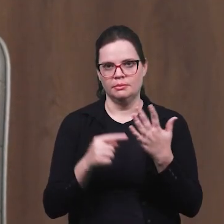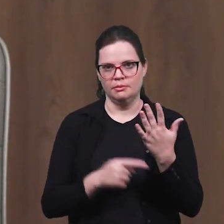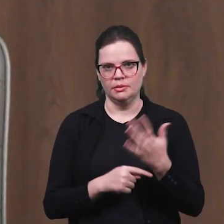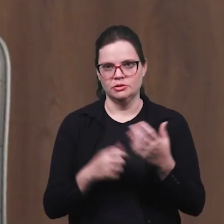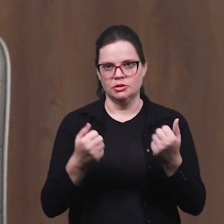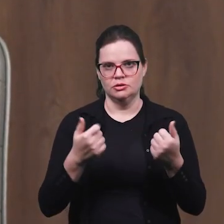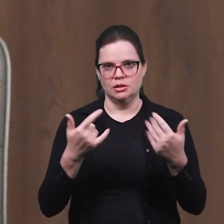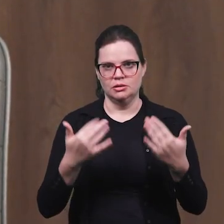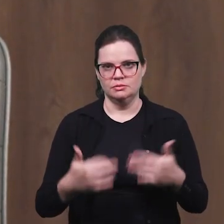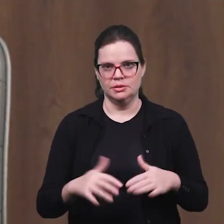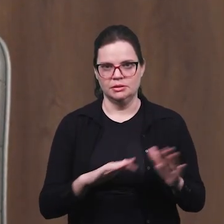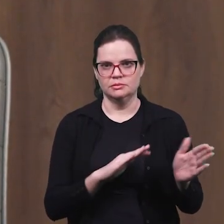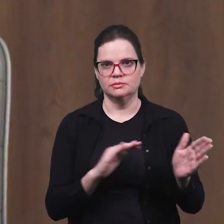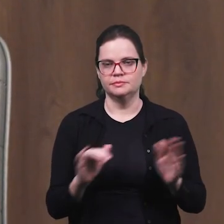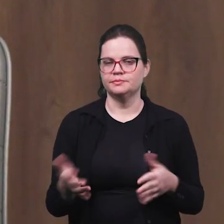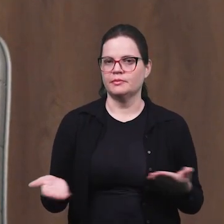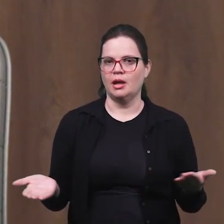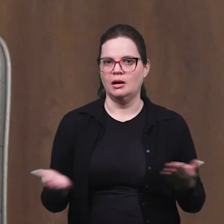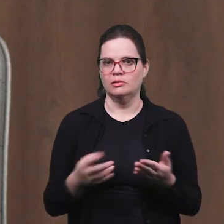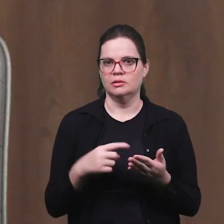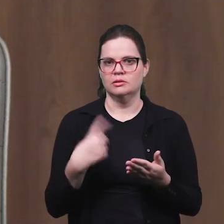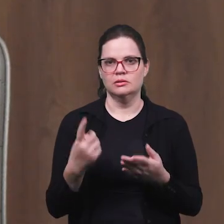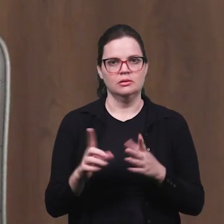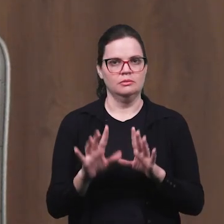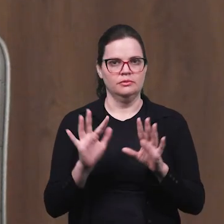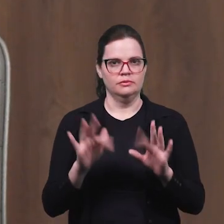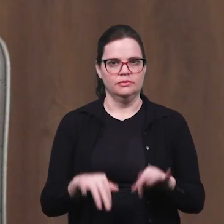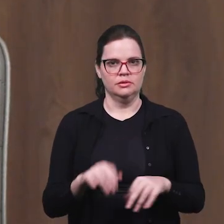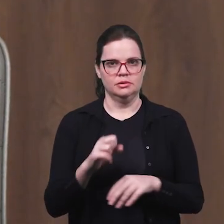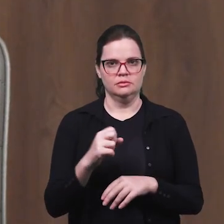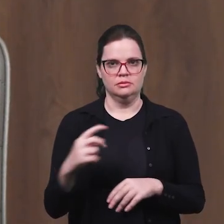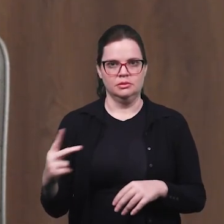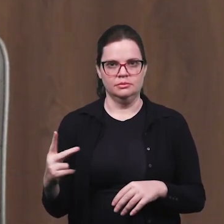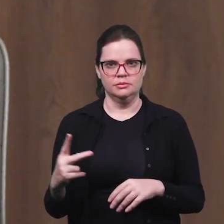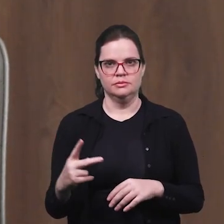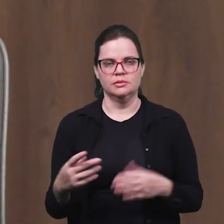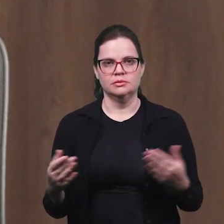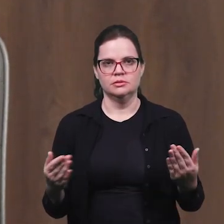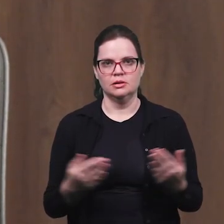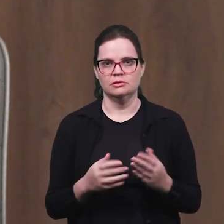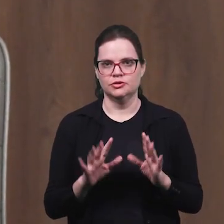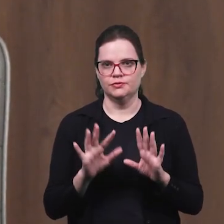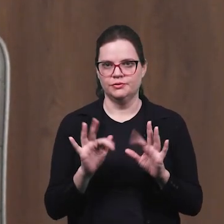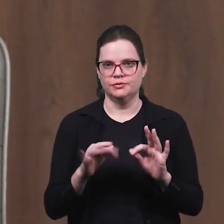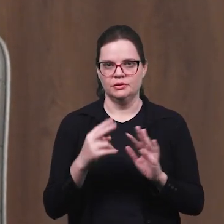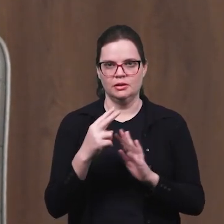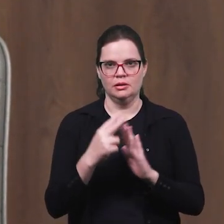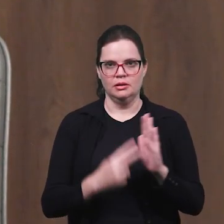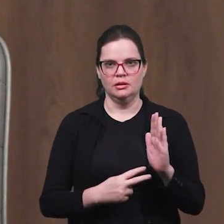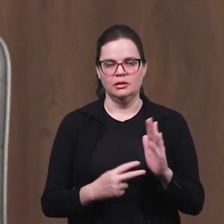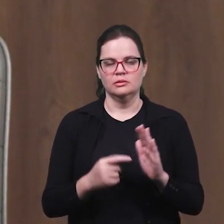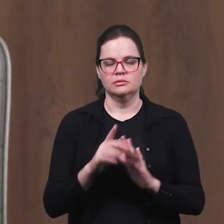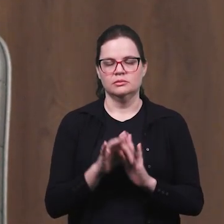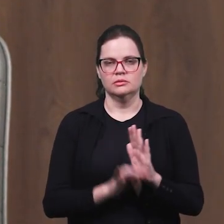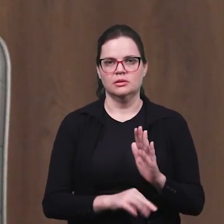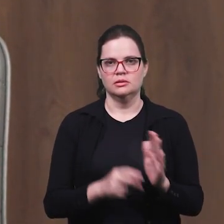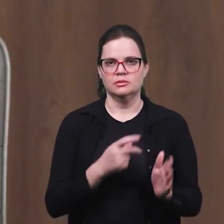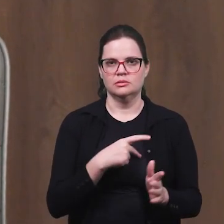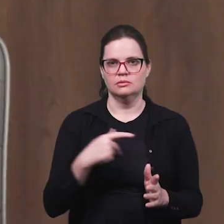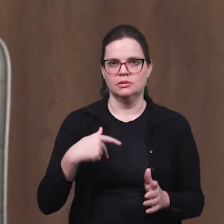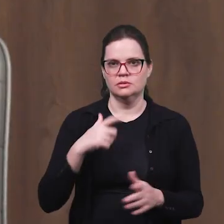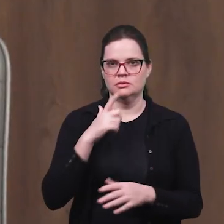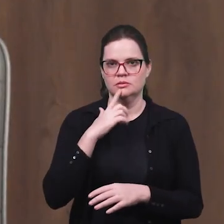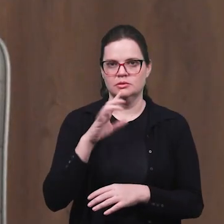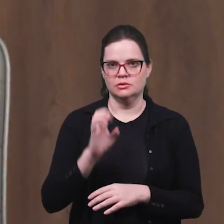estamos encerrando este episódio. E gostaria de fechar um texto aqui que o pastor Luiz Eugênio leu, eu